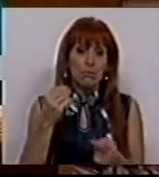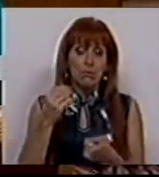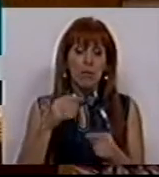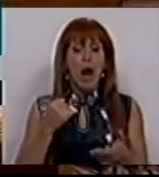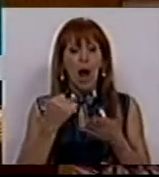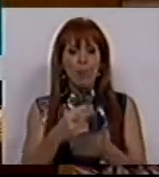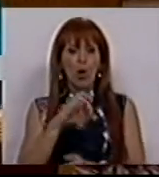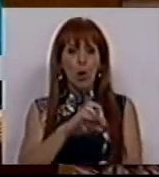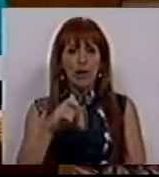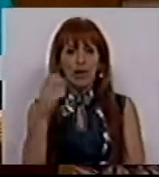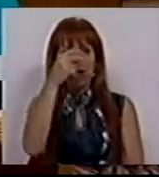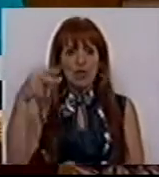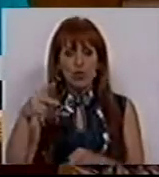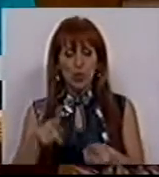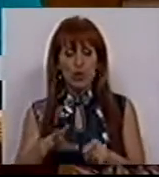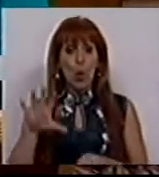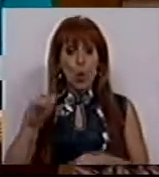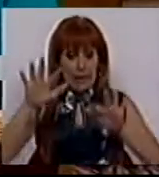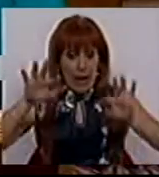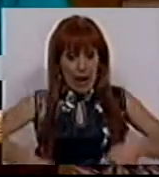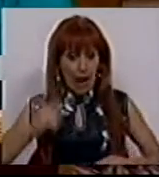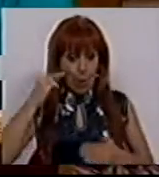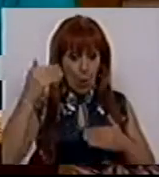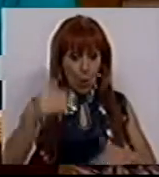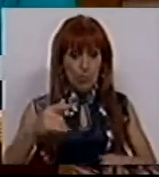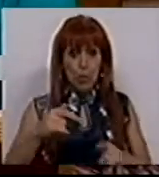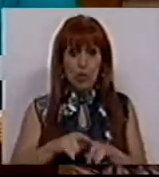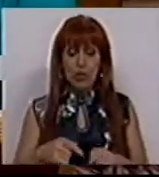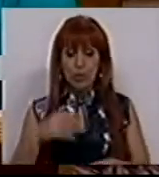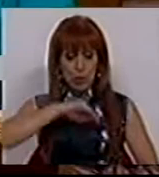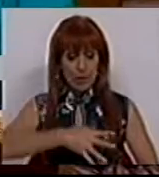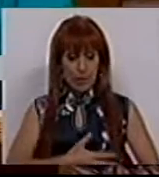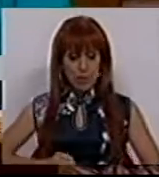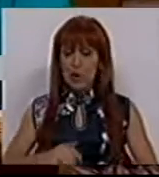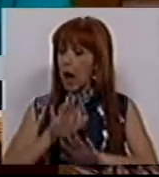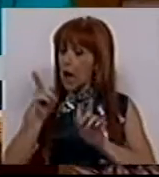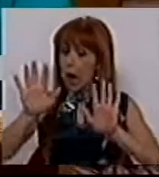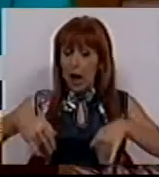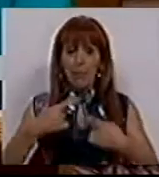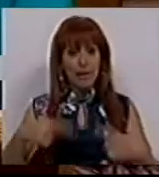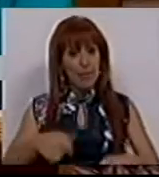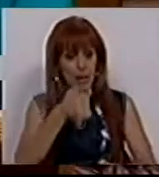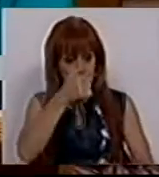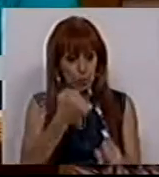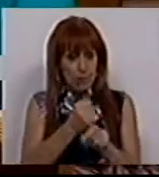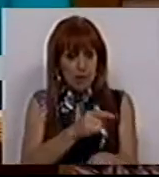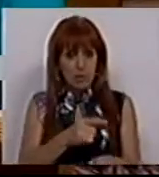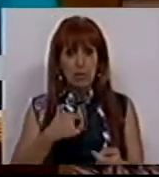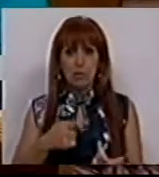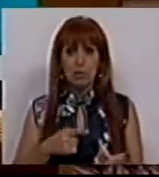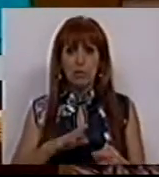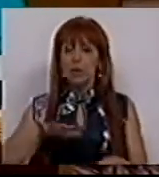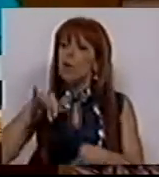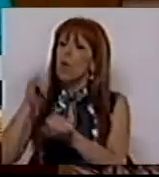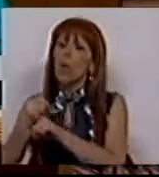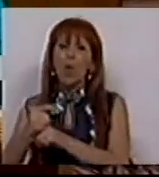de 83 euros. Quando acabar o prazo do subsídio de desemprego, acaba também esta ocupação. Dará a vez a um